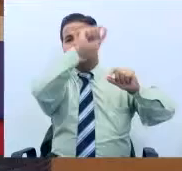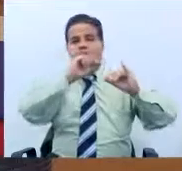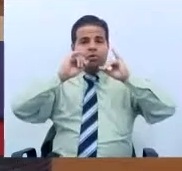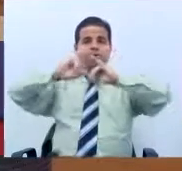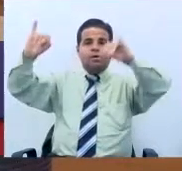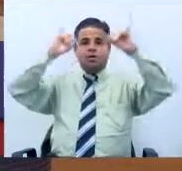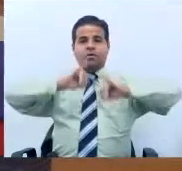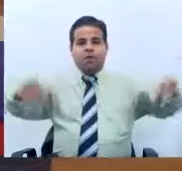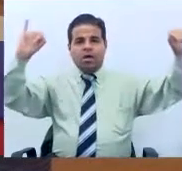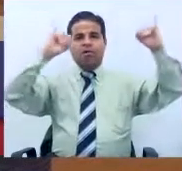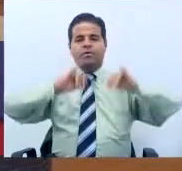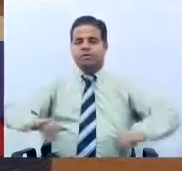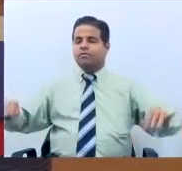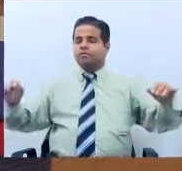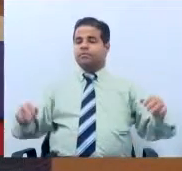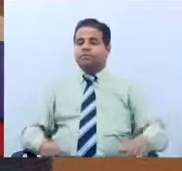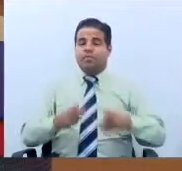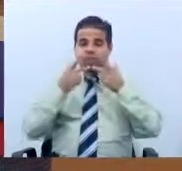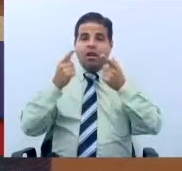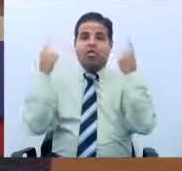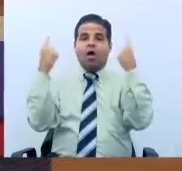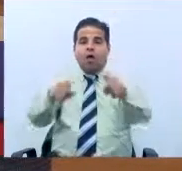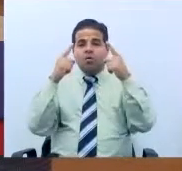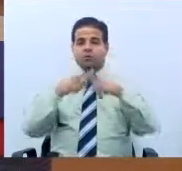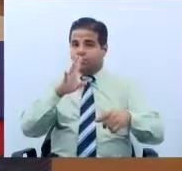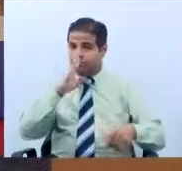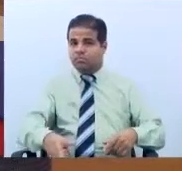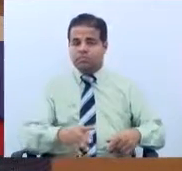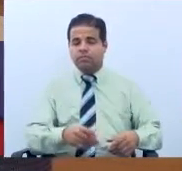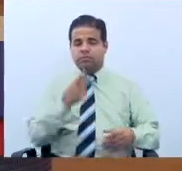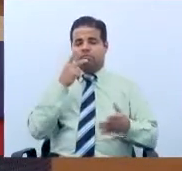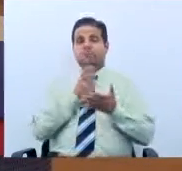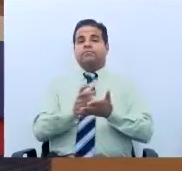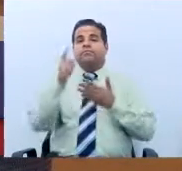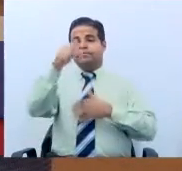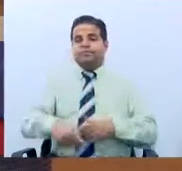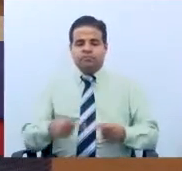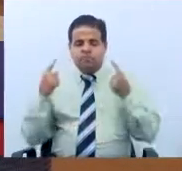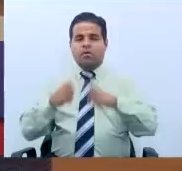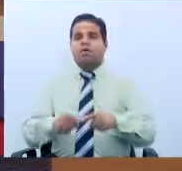divulgado constantemente e condenado o golpe aqui no nosso